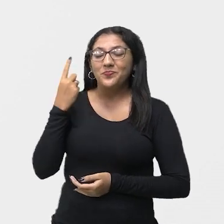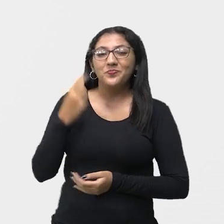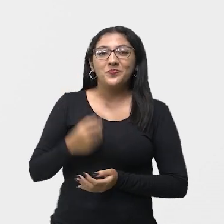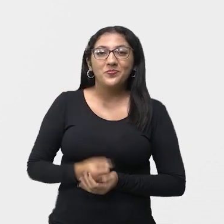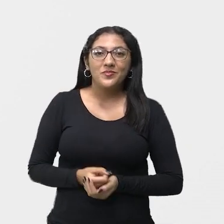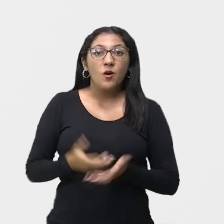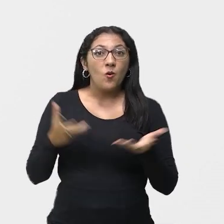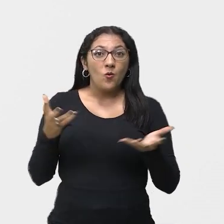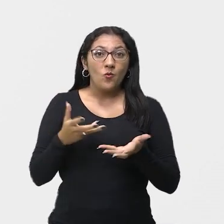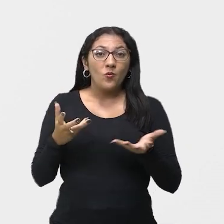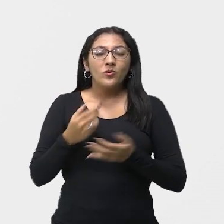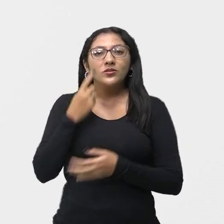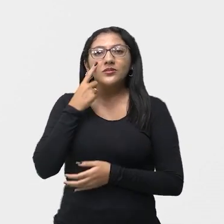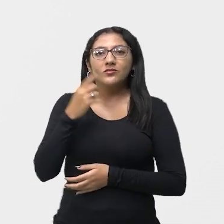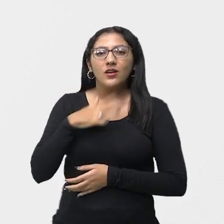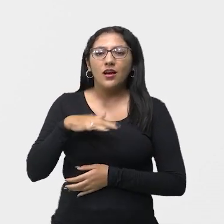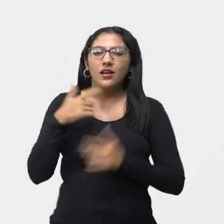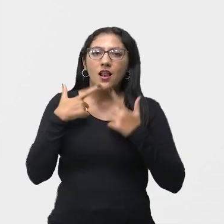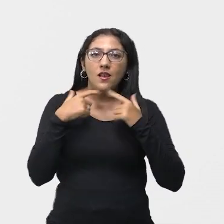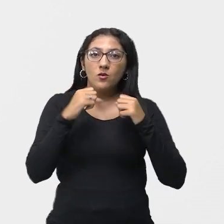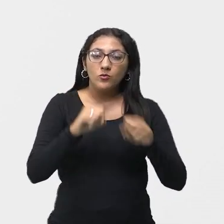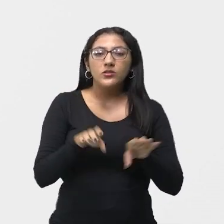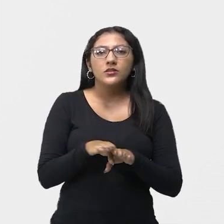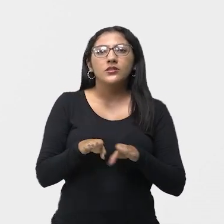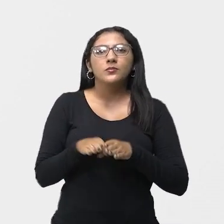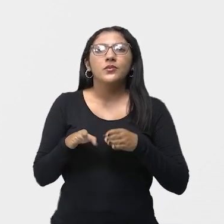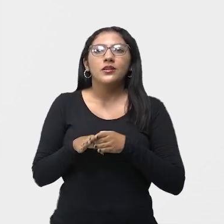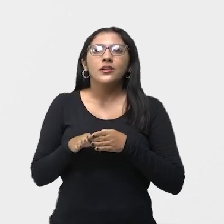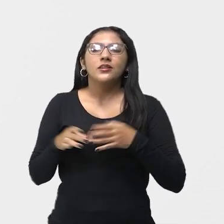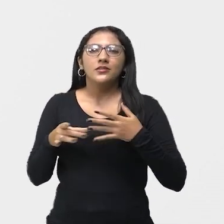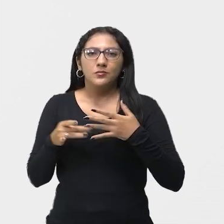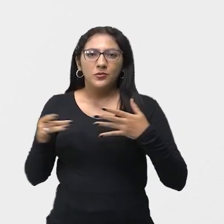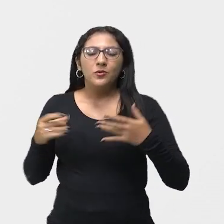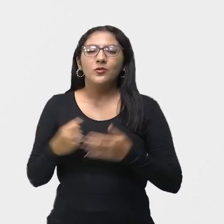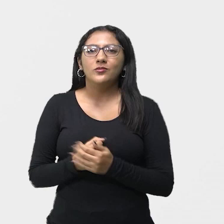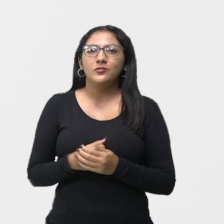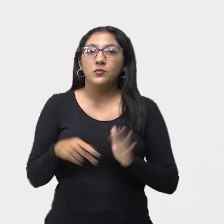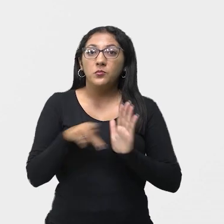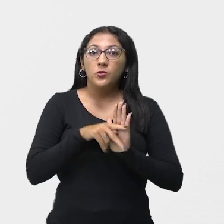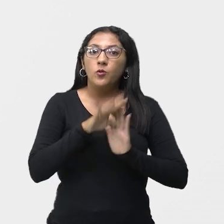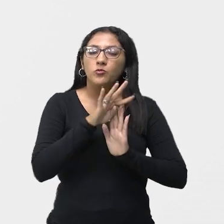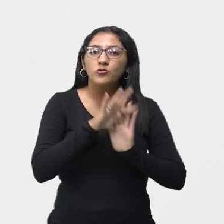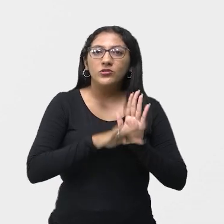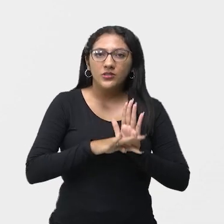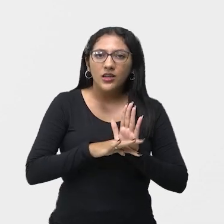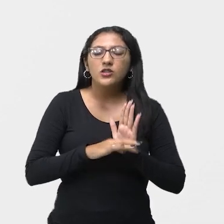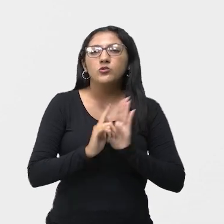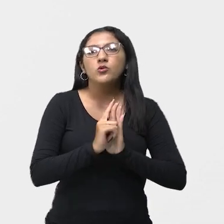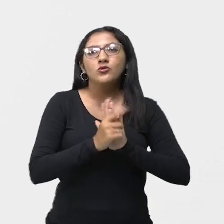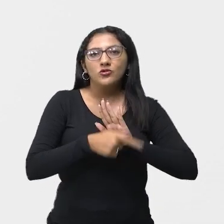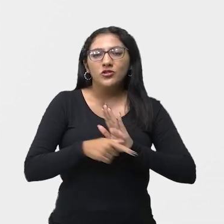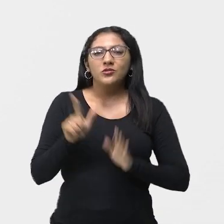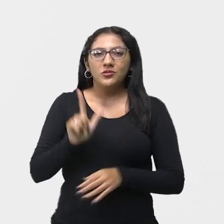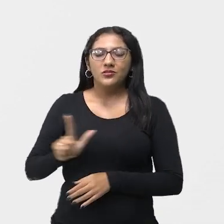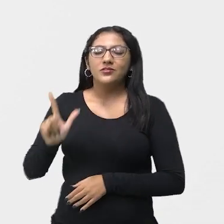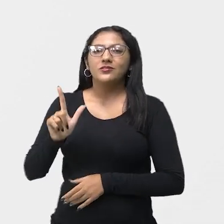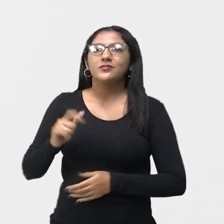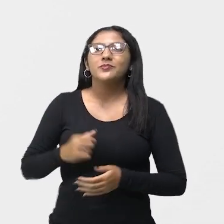vamos conversar sobre recursos linguísticos e semióticos que operam nos textos pertencentes aos gêneros